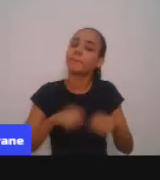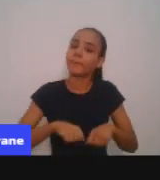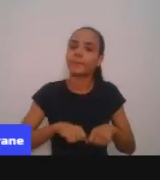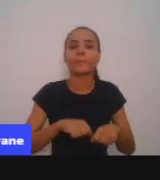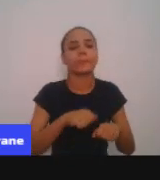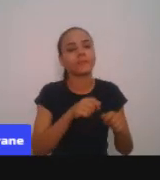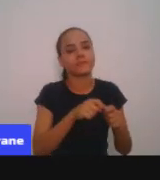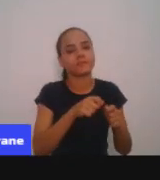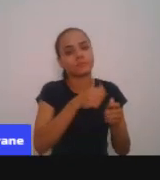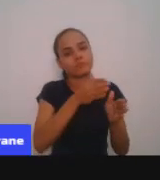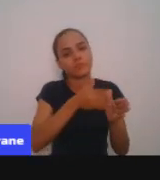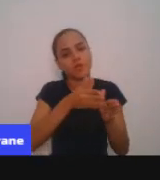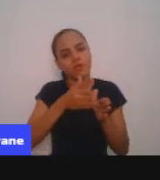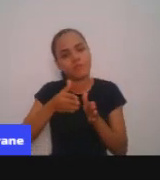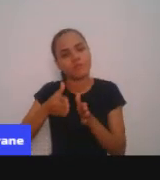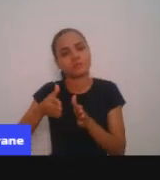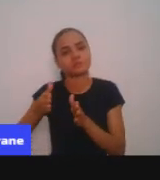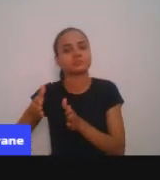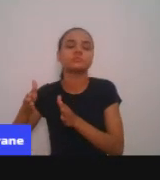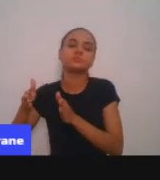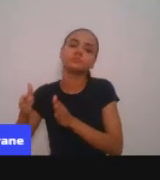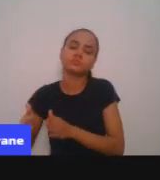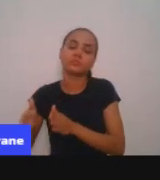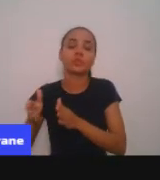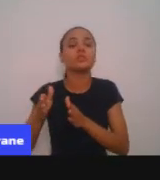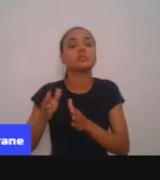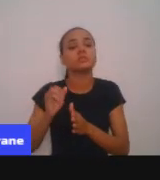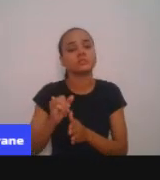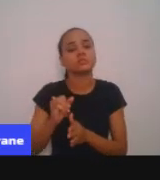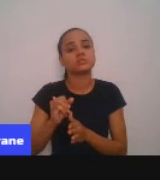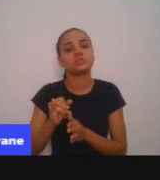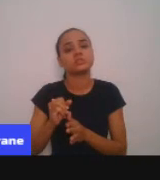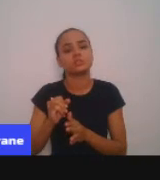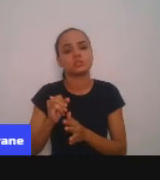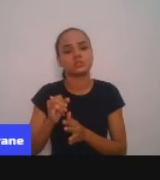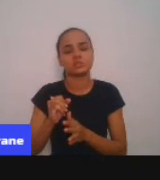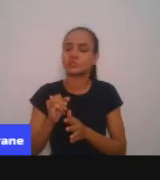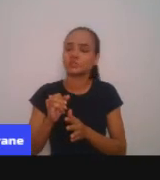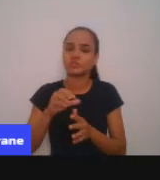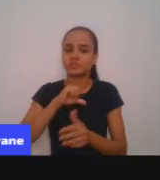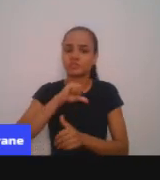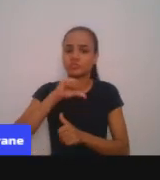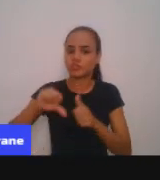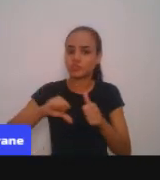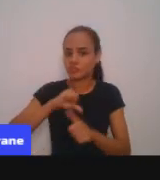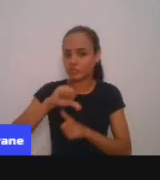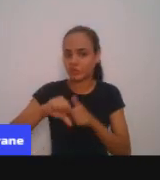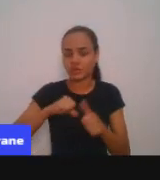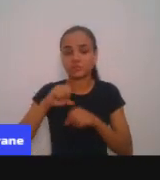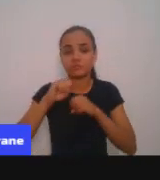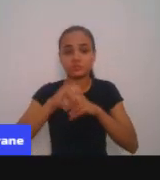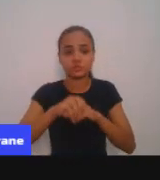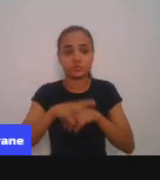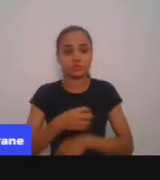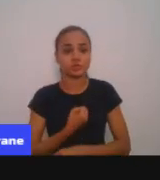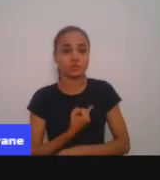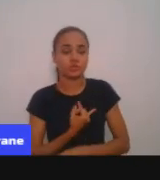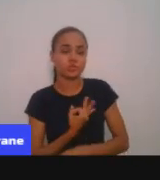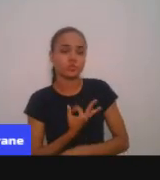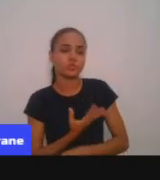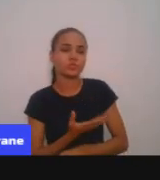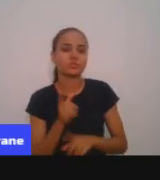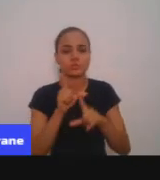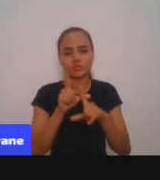né? Essas imagens que tem lá, as palavras, eles ensinam com números, com letras, com tudo. Então, para grupo 4 e